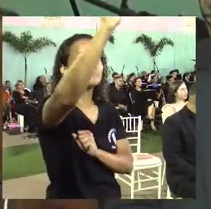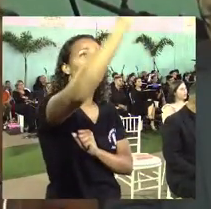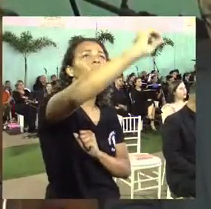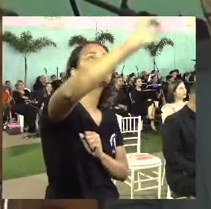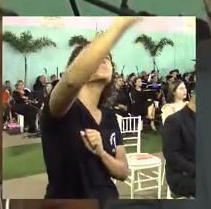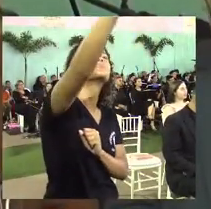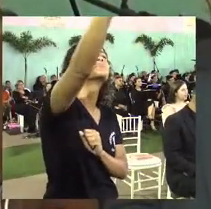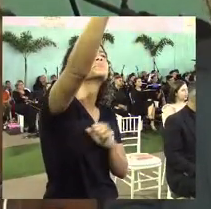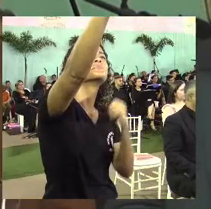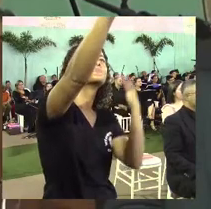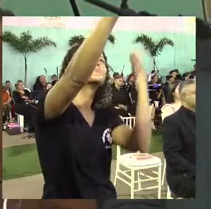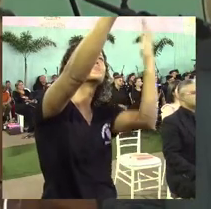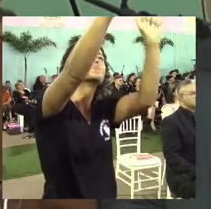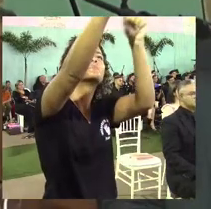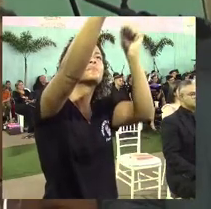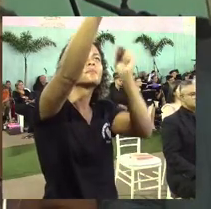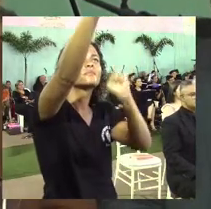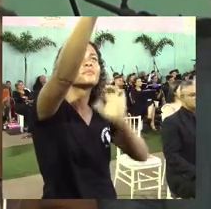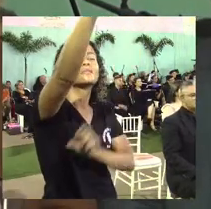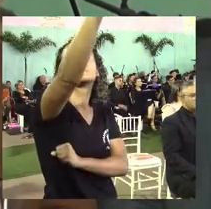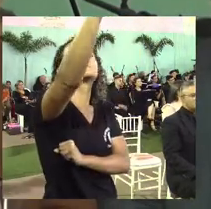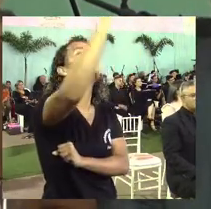te adorarei